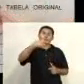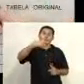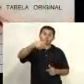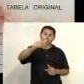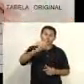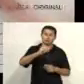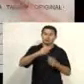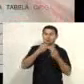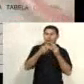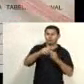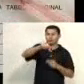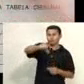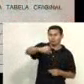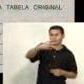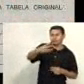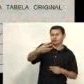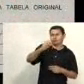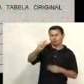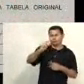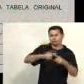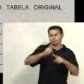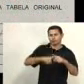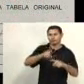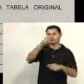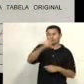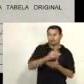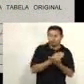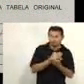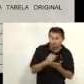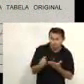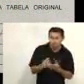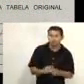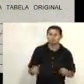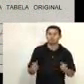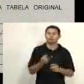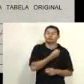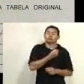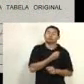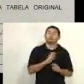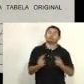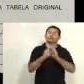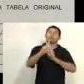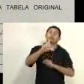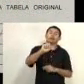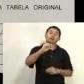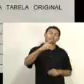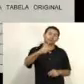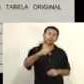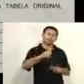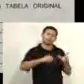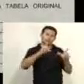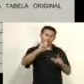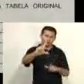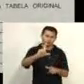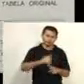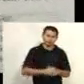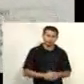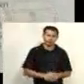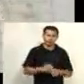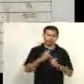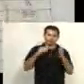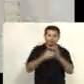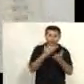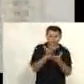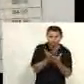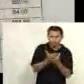daria aí 93 e pouquinho. Por quê? Porque esse daqui seria o índice de valor de LaPeers. Foi o último cálculo que a gente viu na teleaula da semana